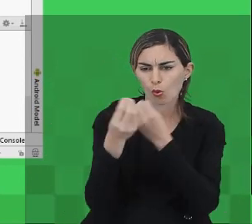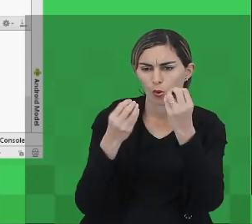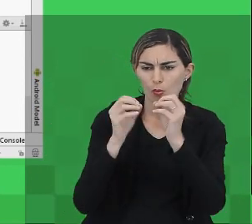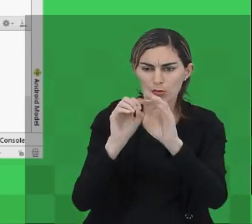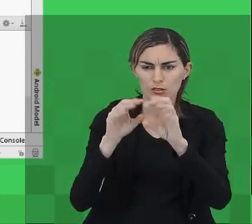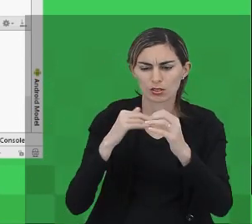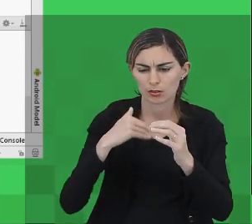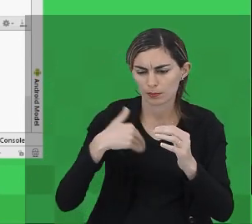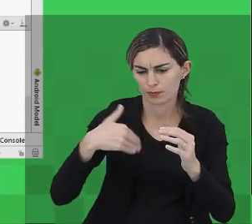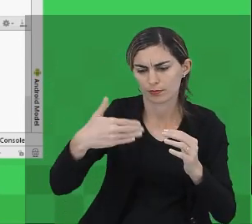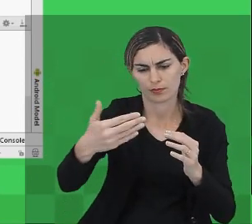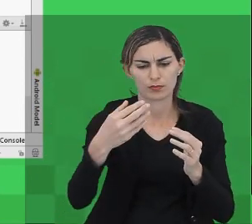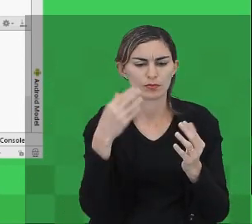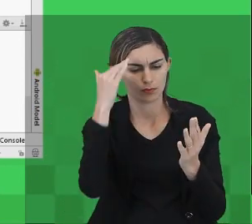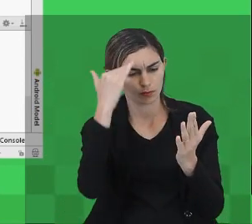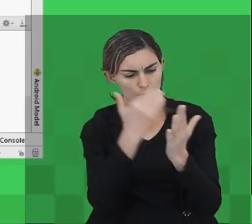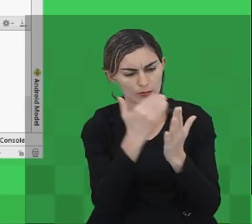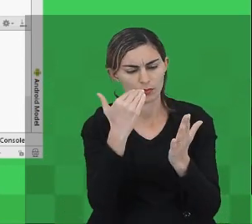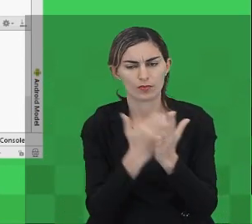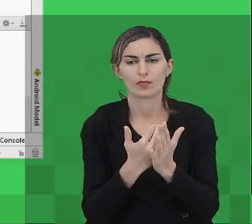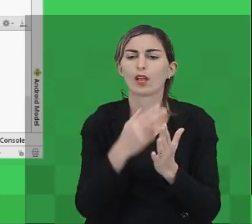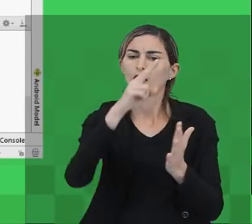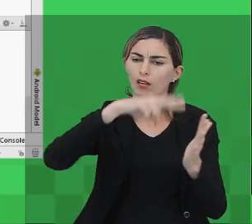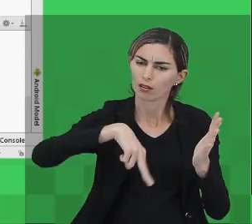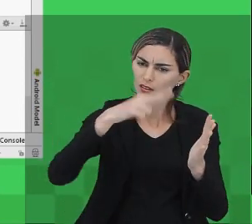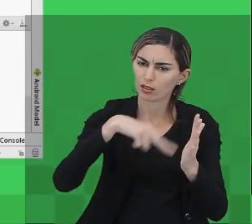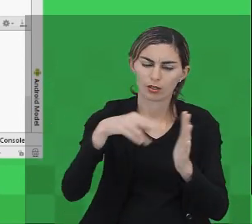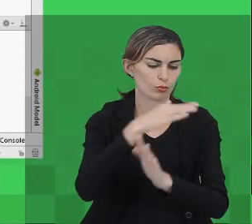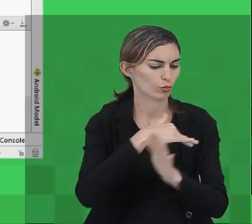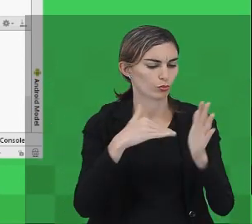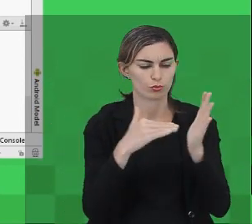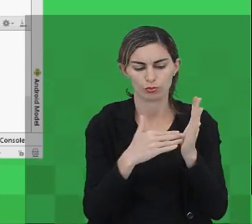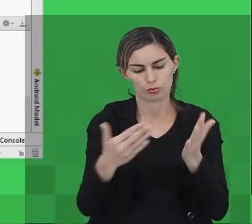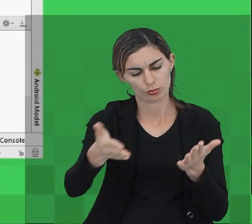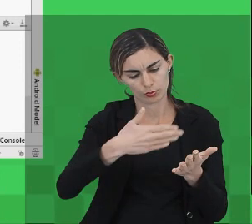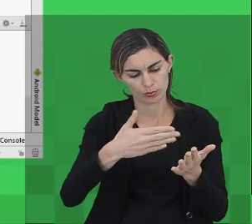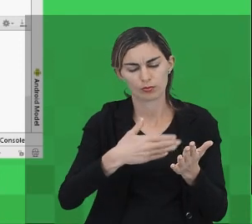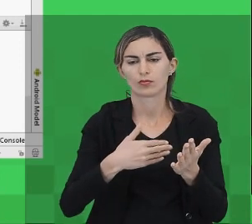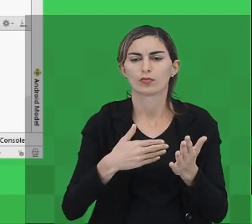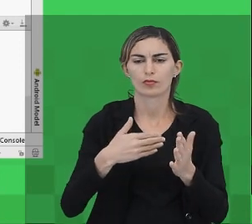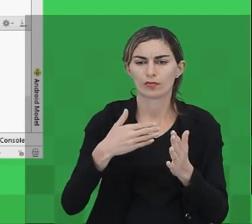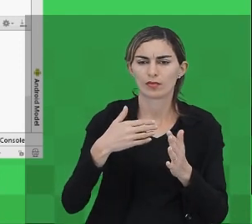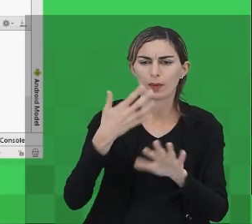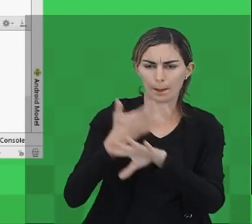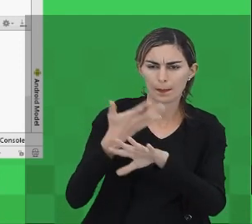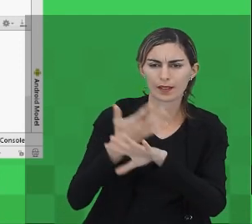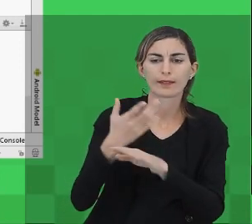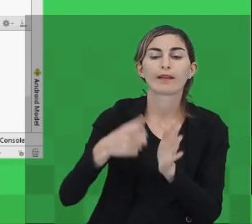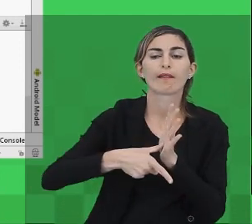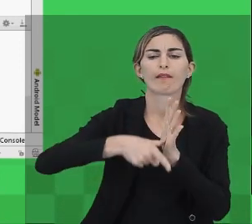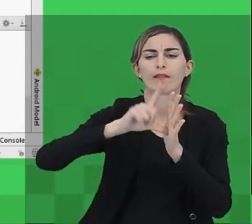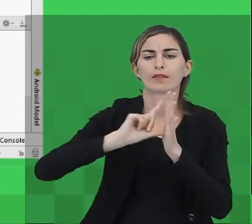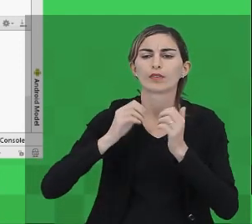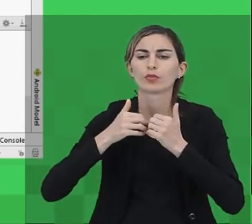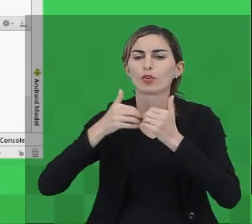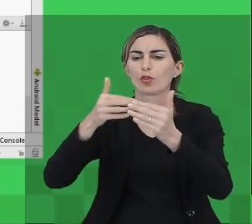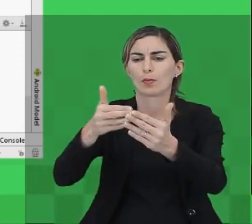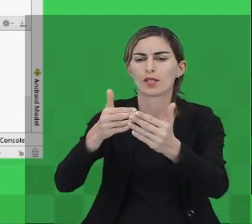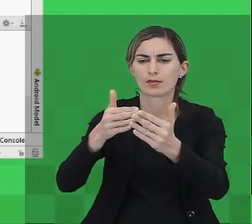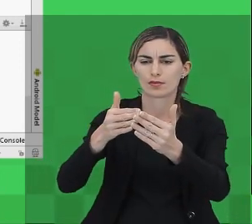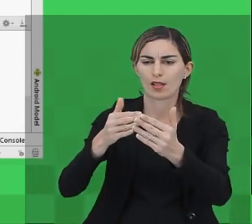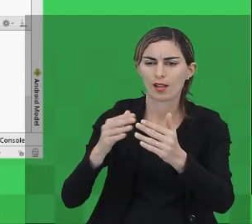a passo que você pode seguir. E lembrando que leia toda a competência antes